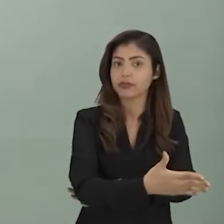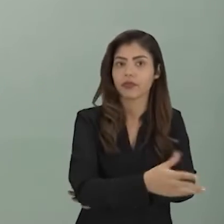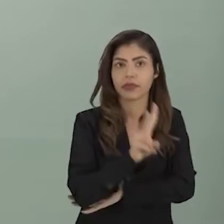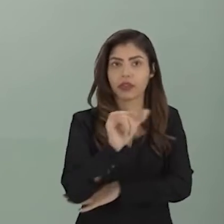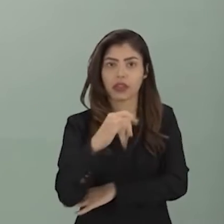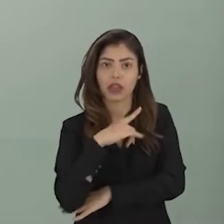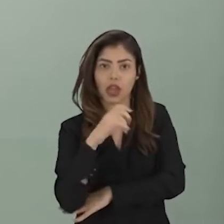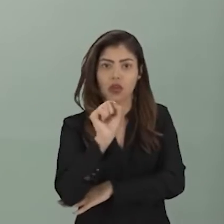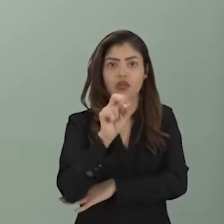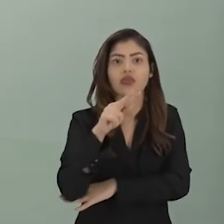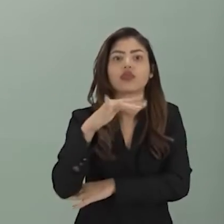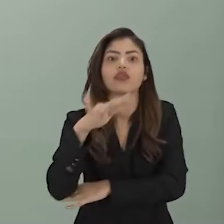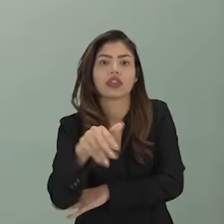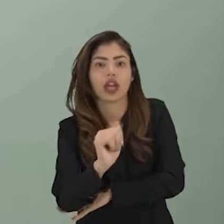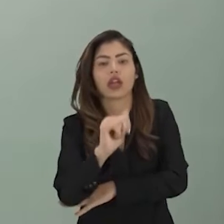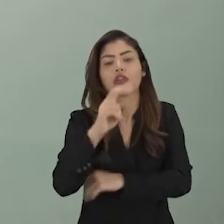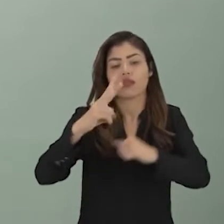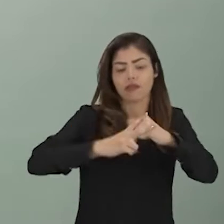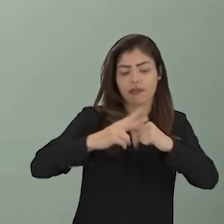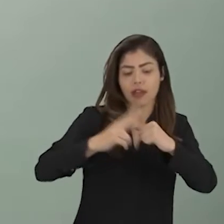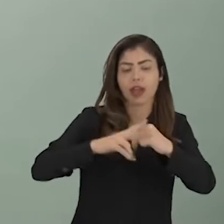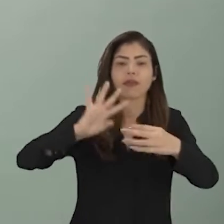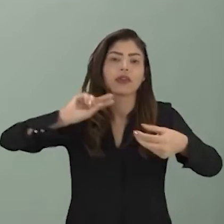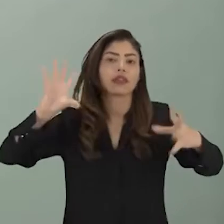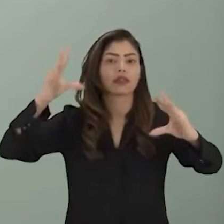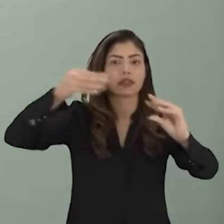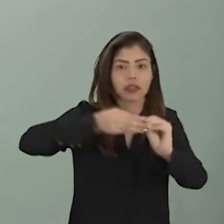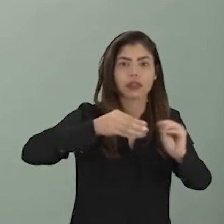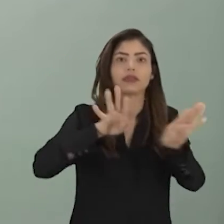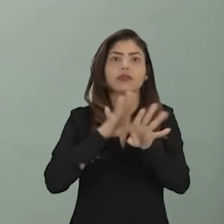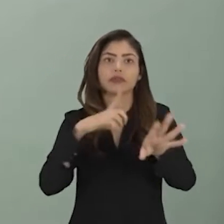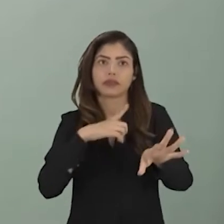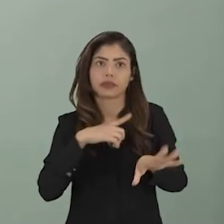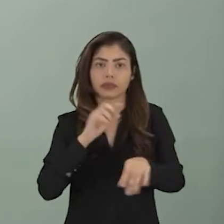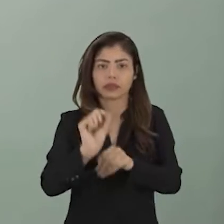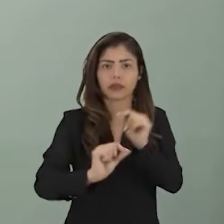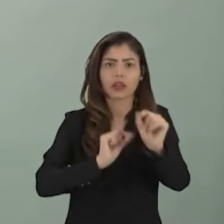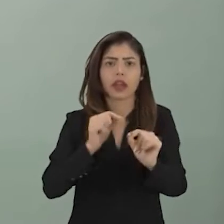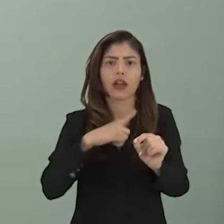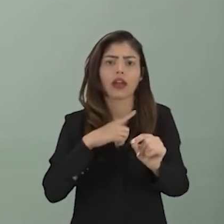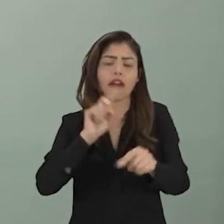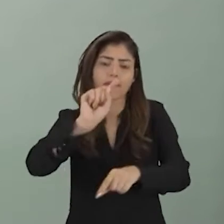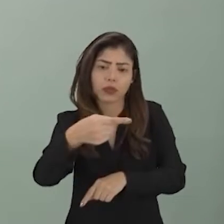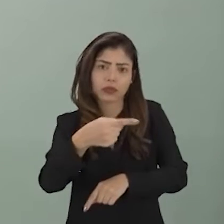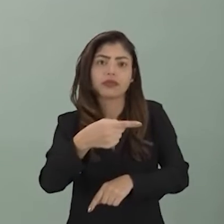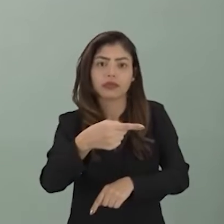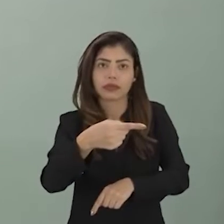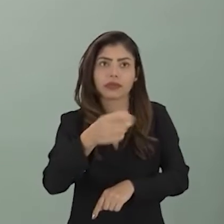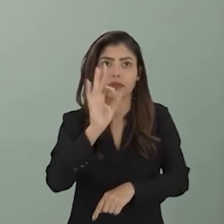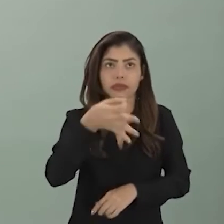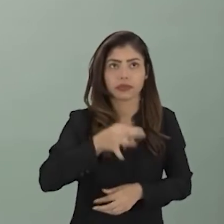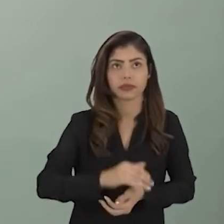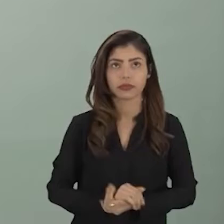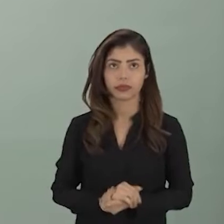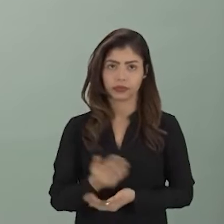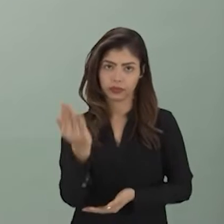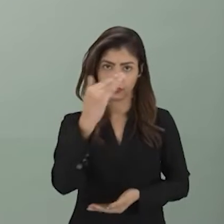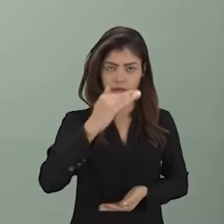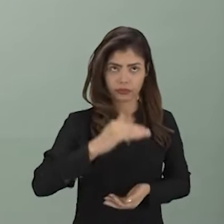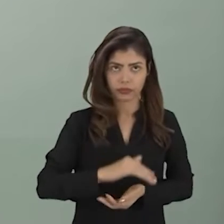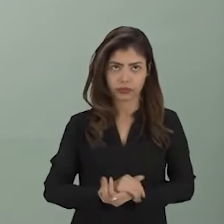que seria sujeito, verbos e seus complementos, nós obviamente teremos que colocar a vírgula, certo? Vamos